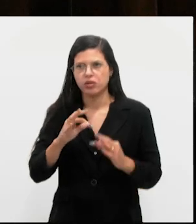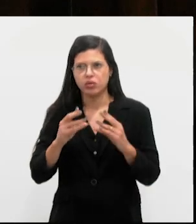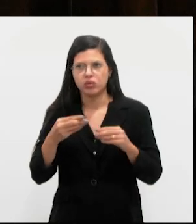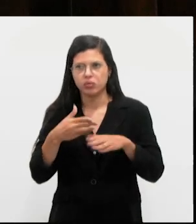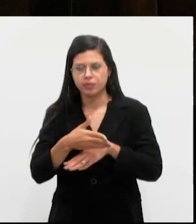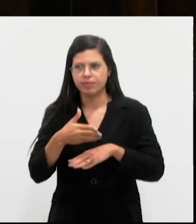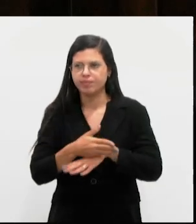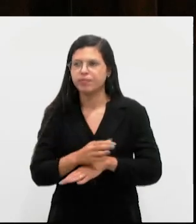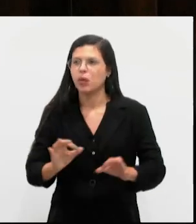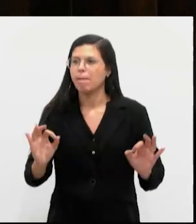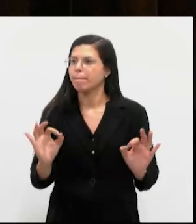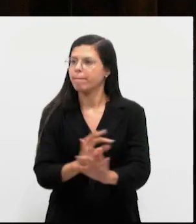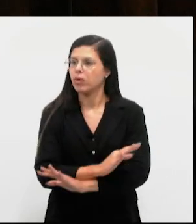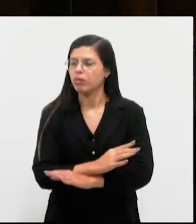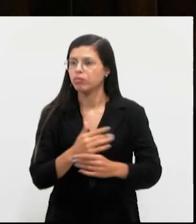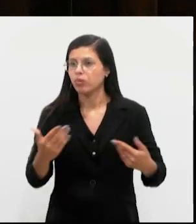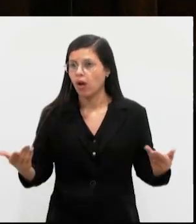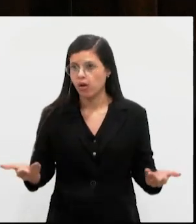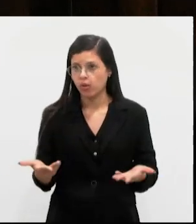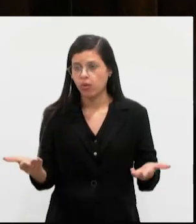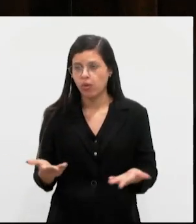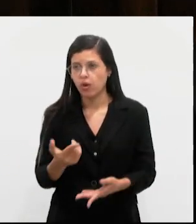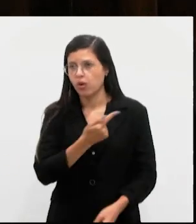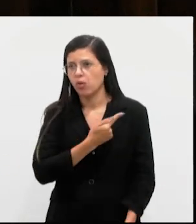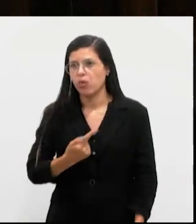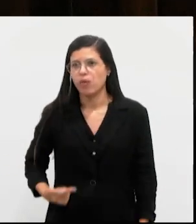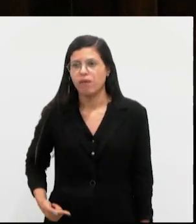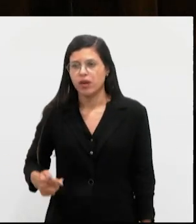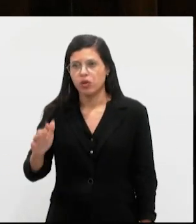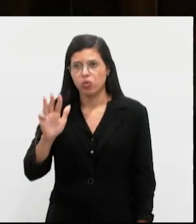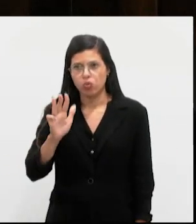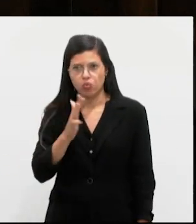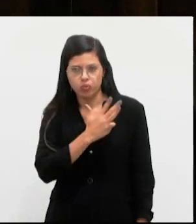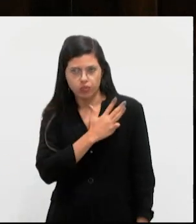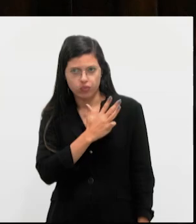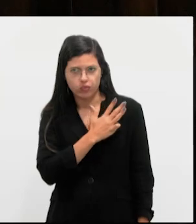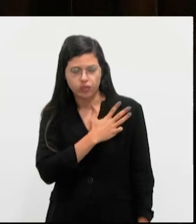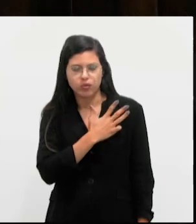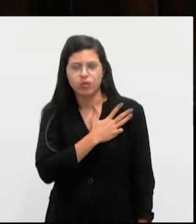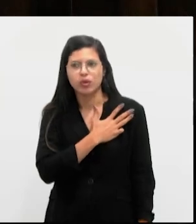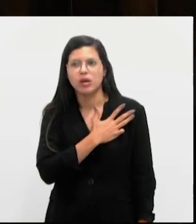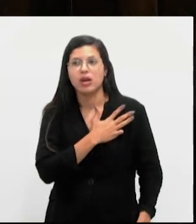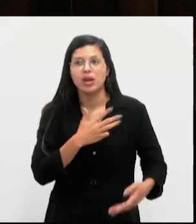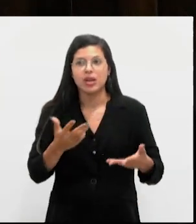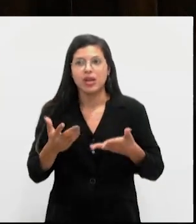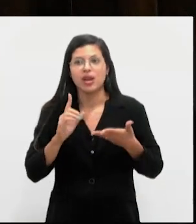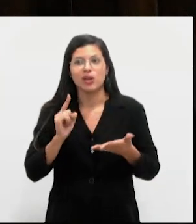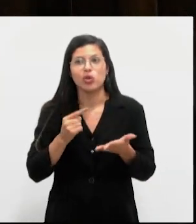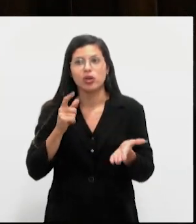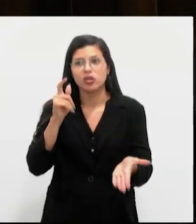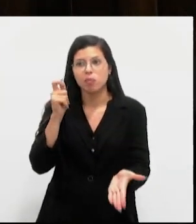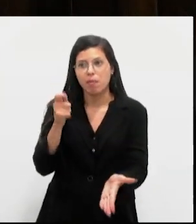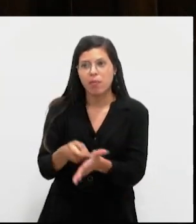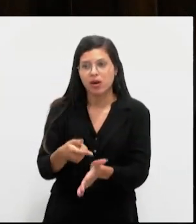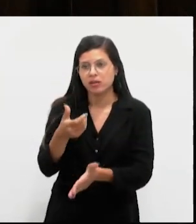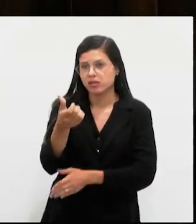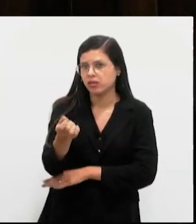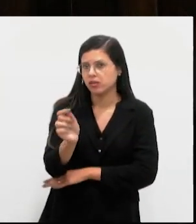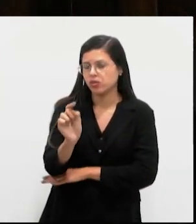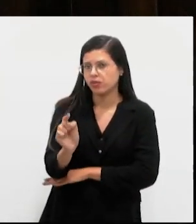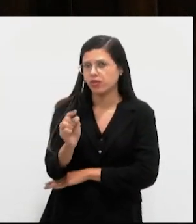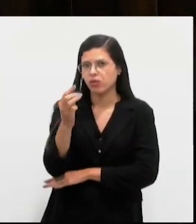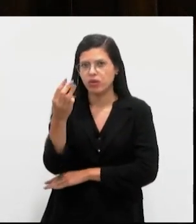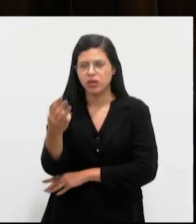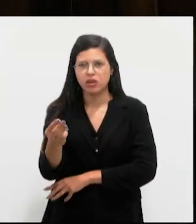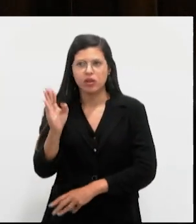Pronto. Agora o governo Lula quer que nós paguemos os